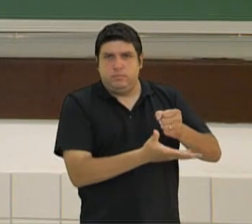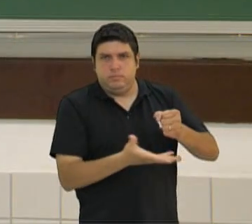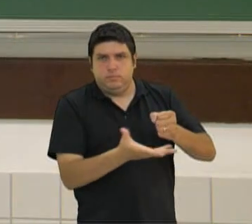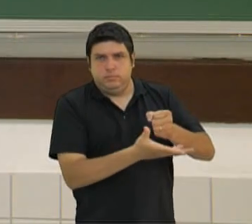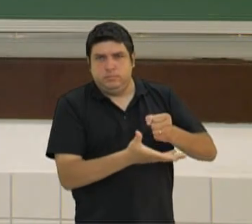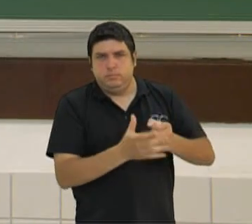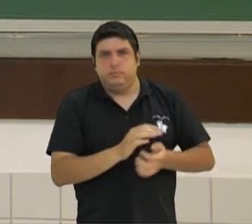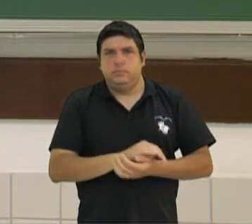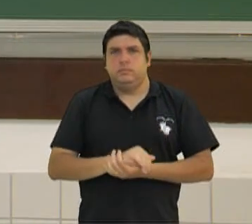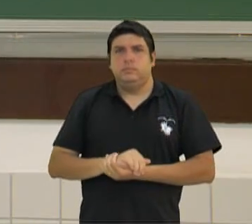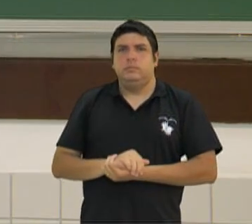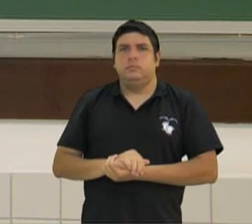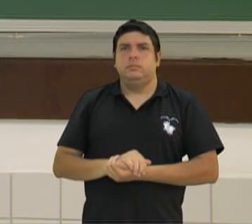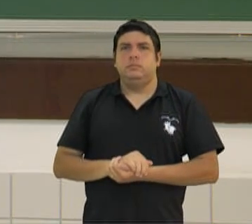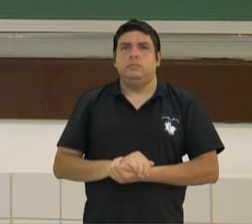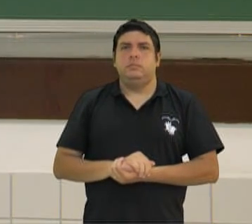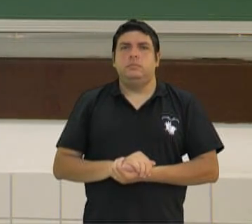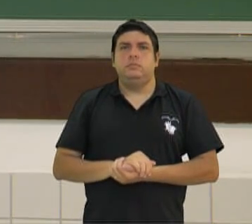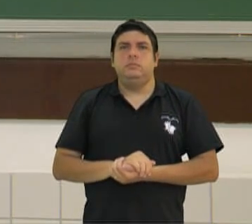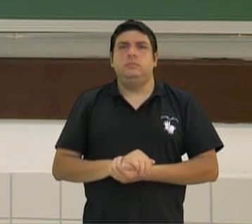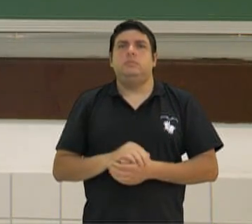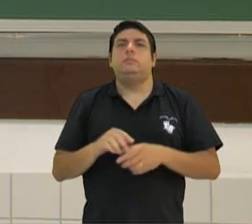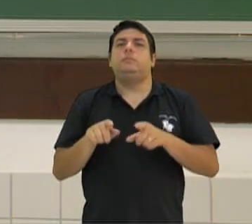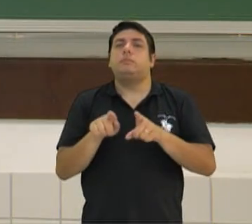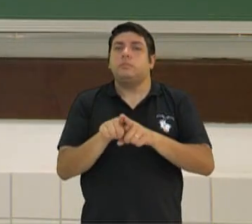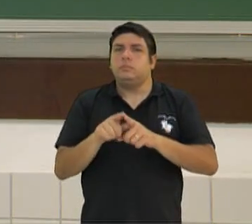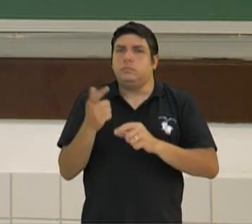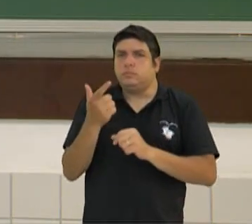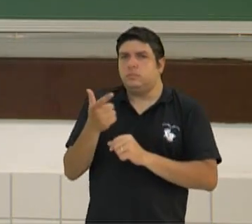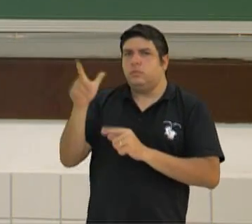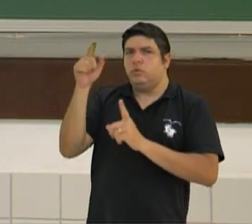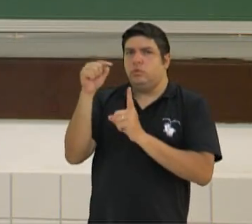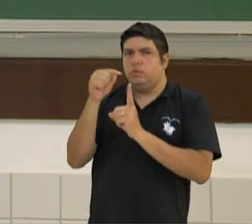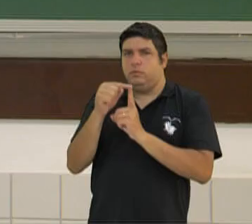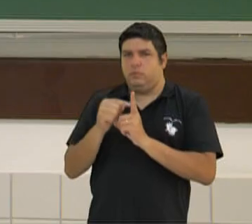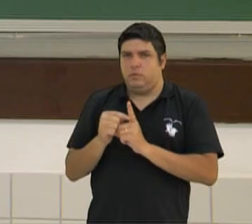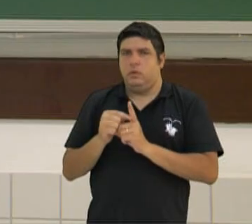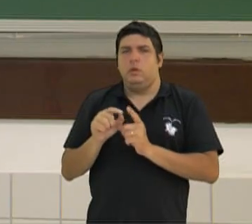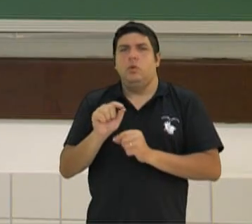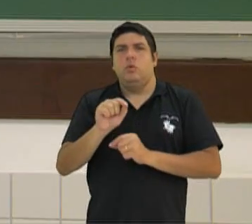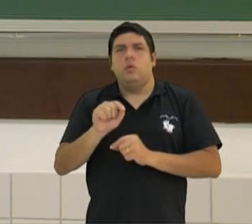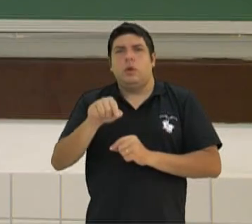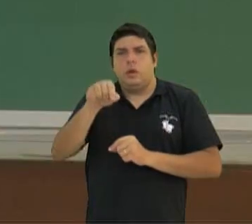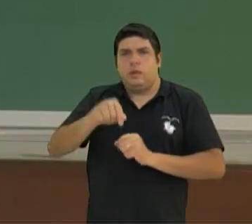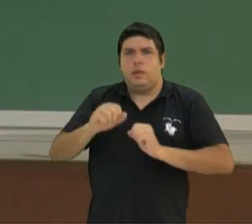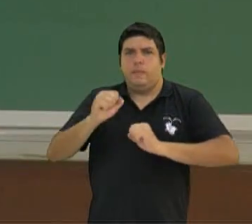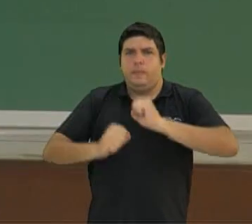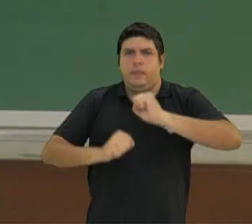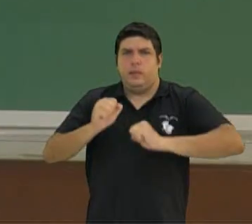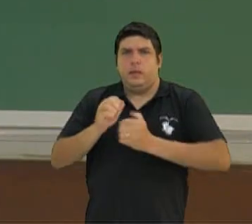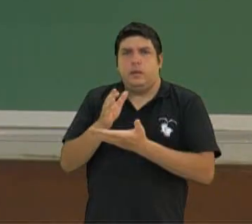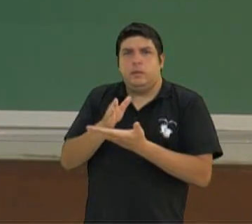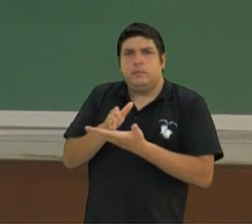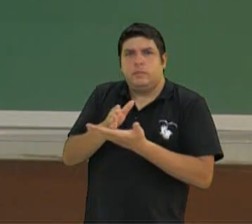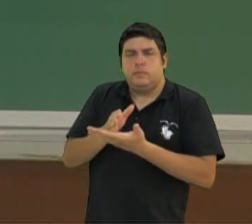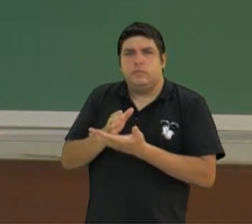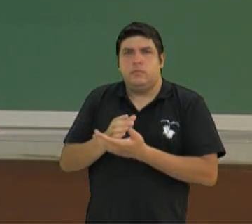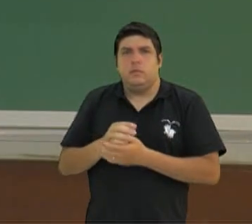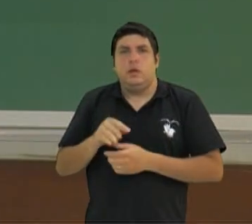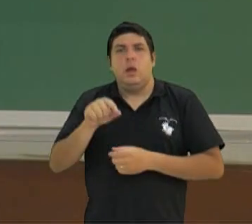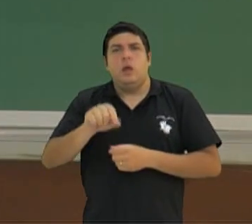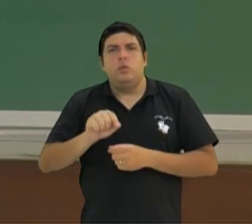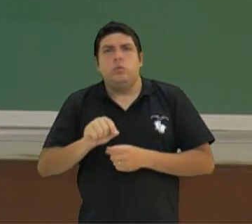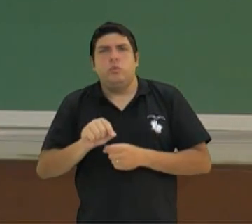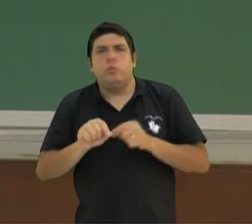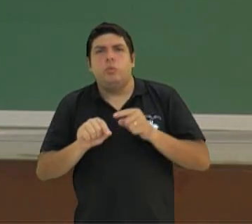bens de produção. O outro tipo que nós falamos ali, de bens intermediários, produzem então maquinários ou máquinas,